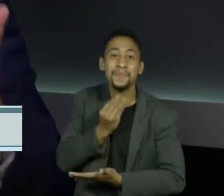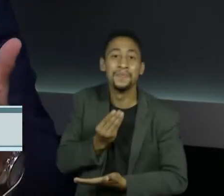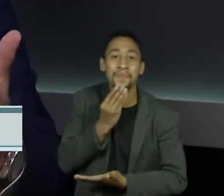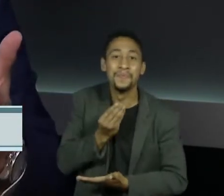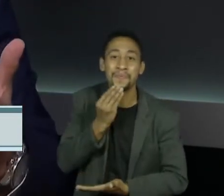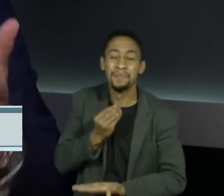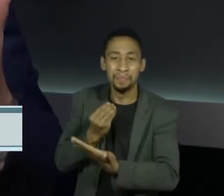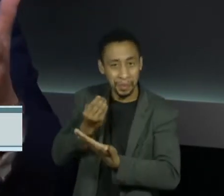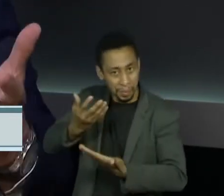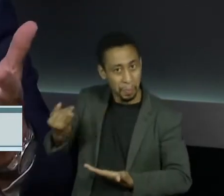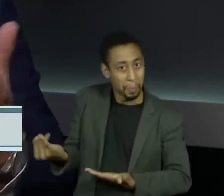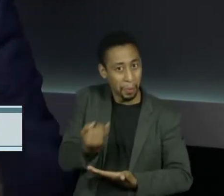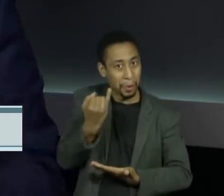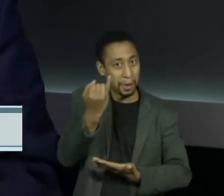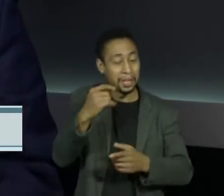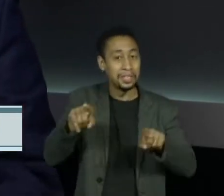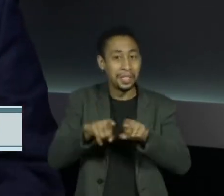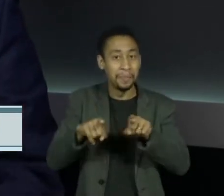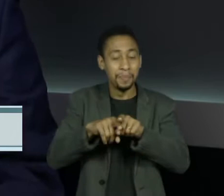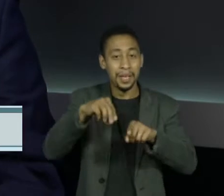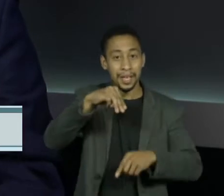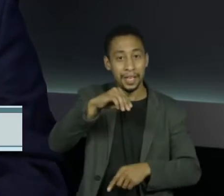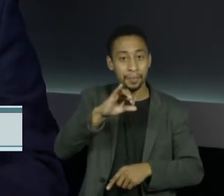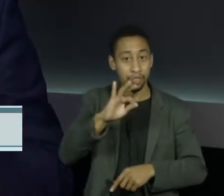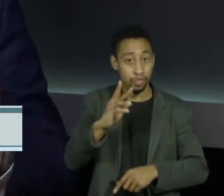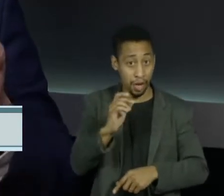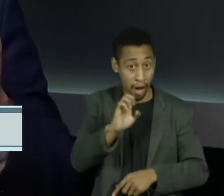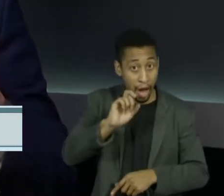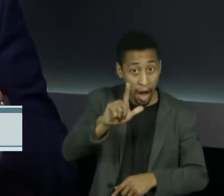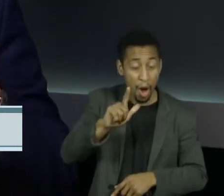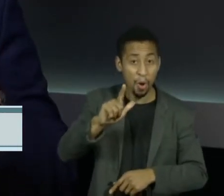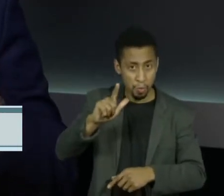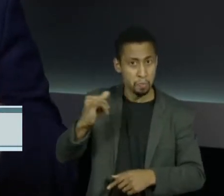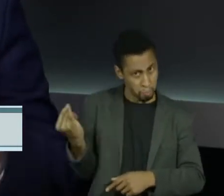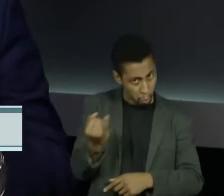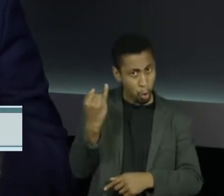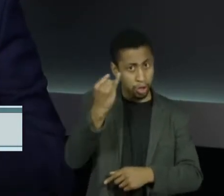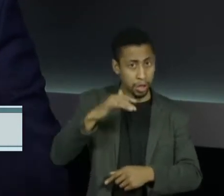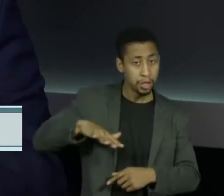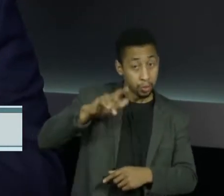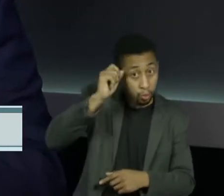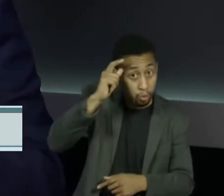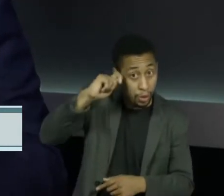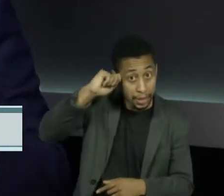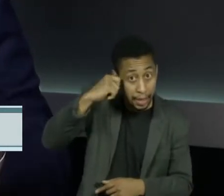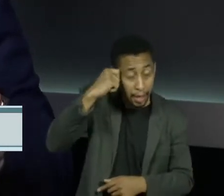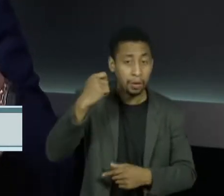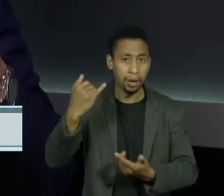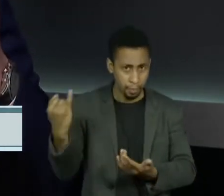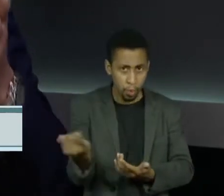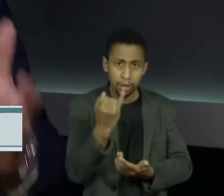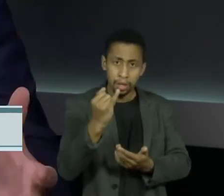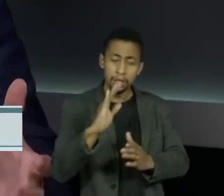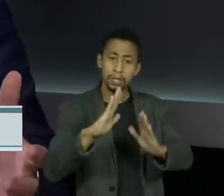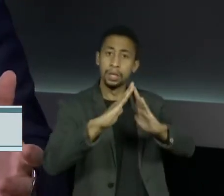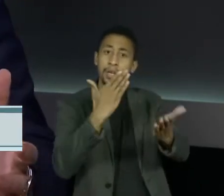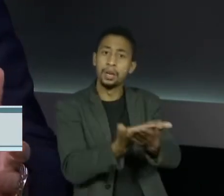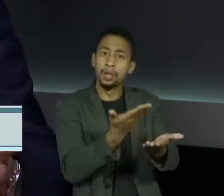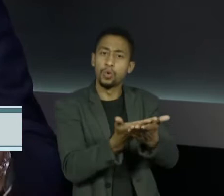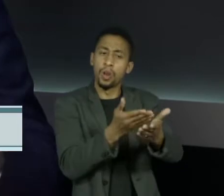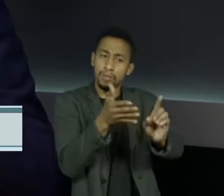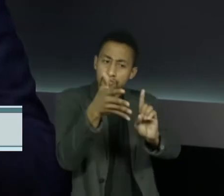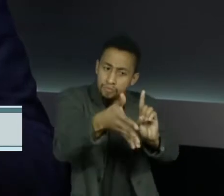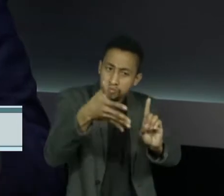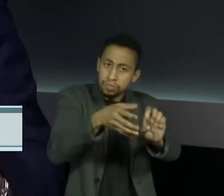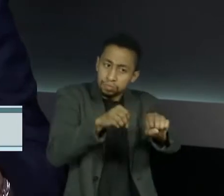personagens importantes dessa cultura negra. Isso é fundamental, levar essa conversa para as escolas, levar para os espaços